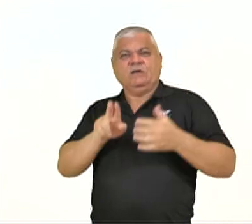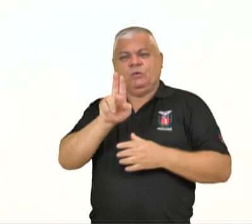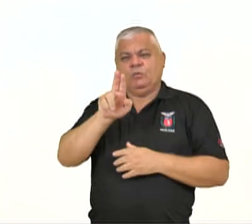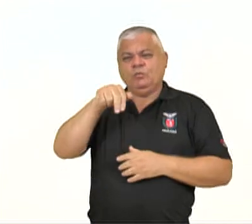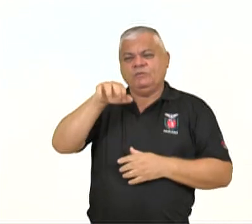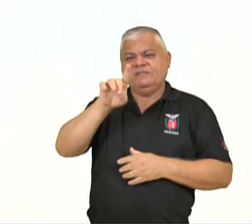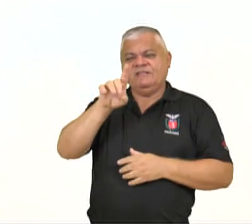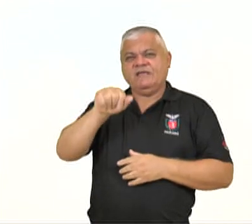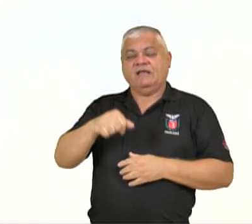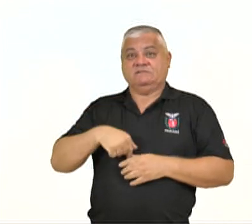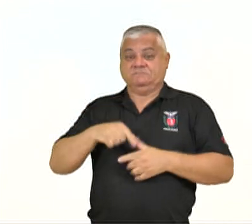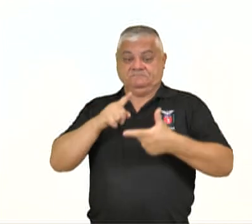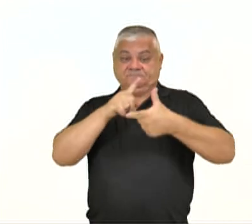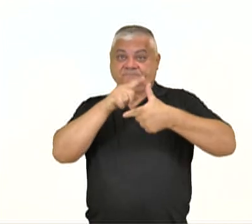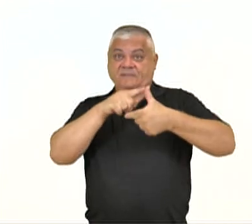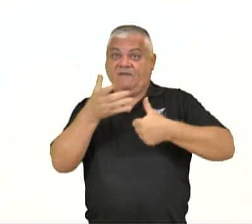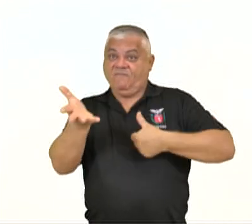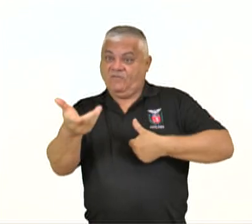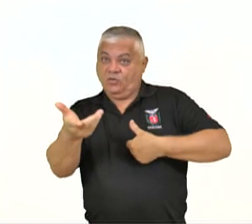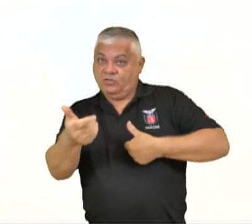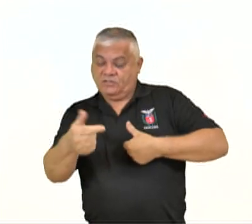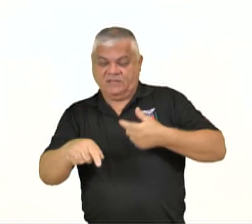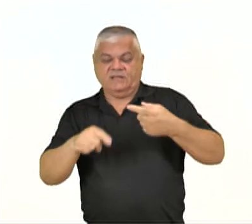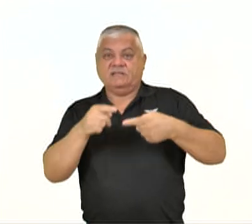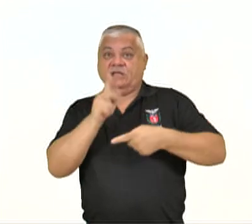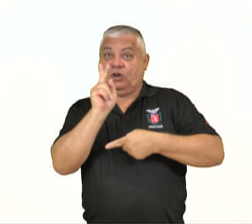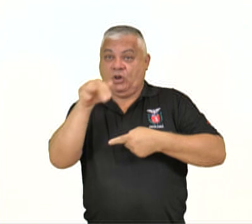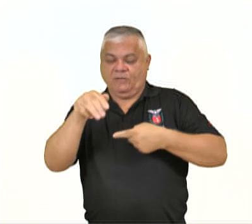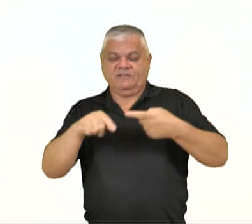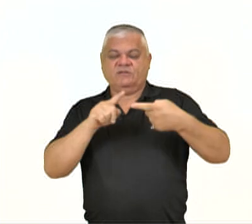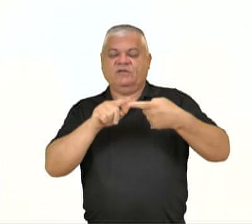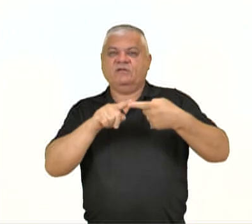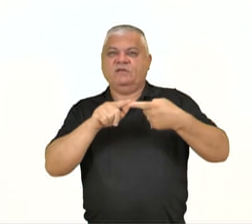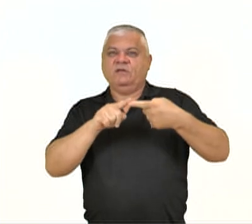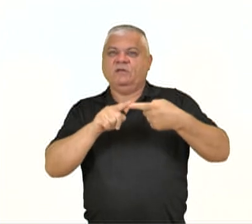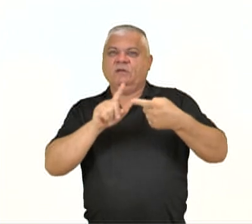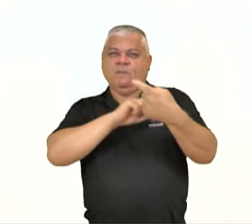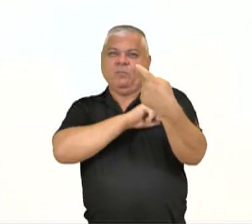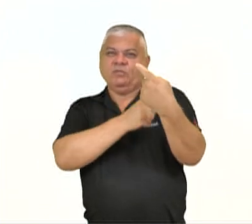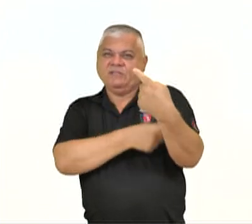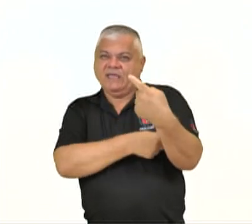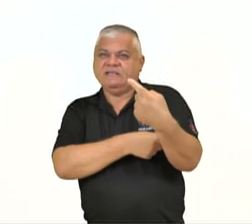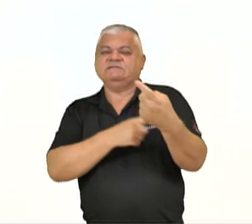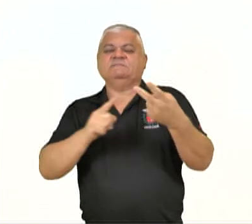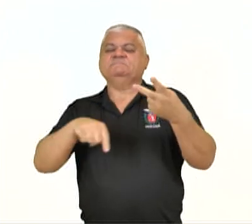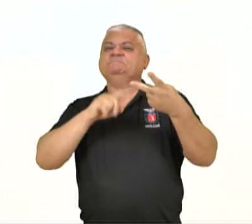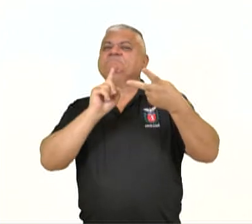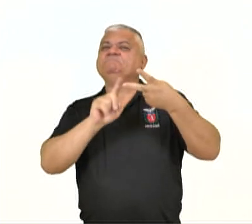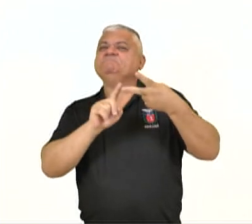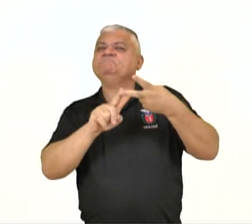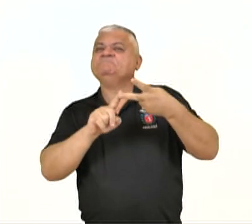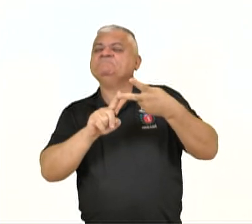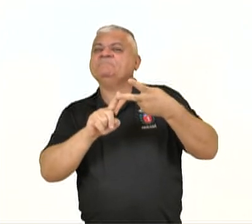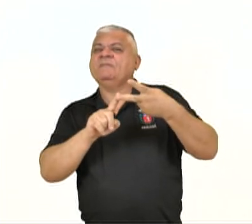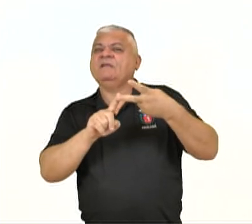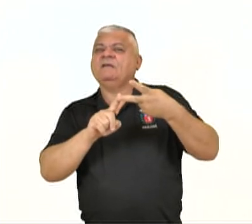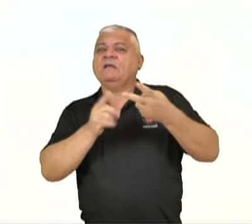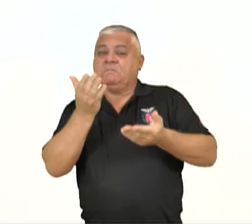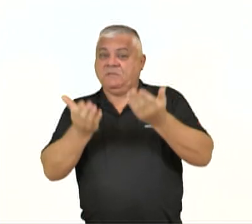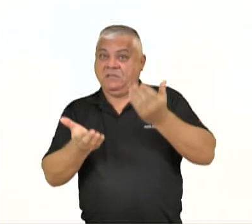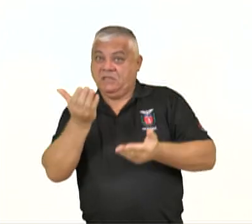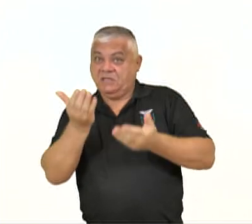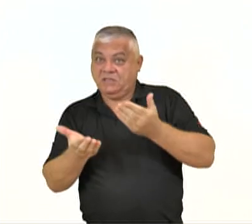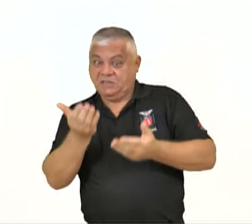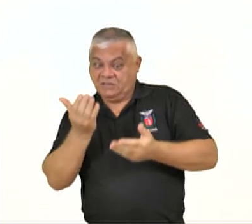exemplo, a velocidade km por hora, o quilowatt representa potência, grandeza física potência, nós temos o quilograma